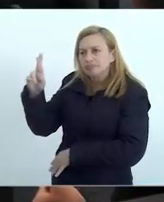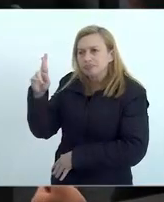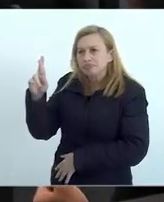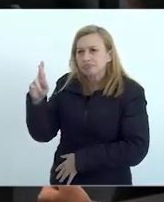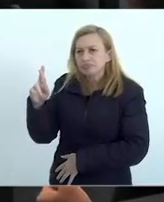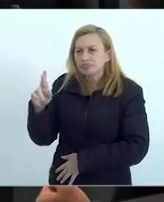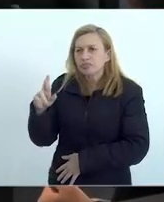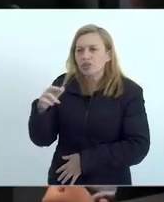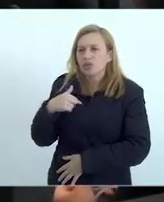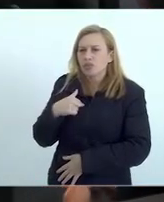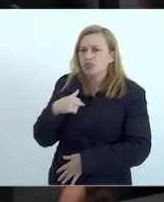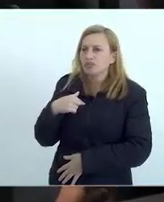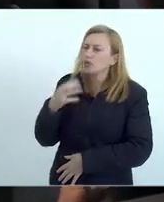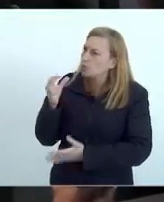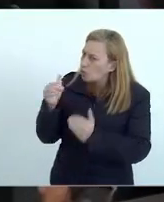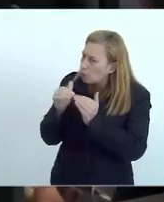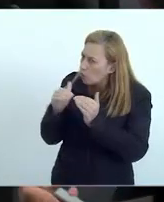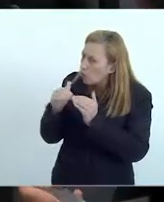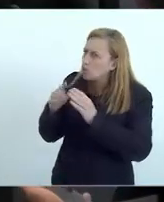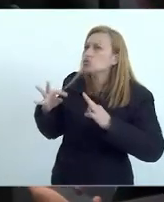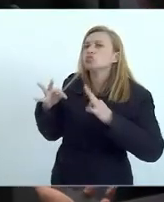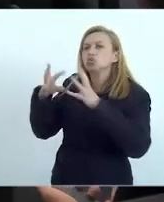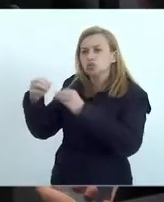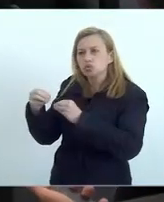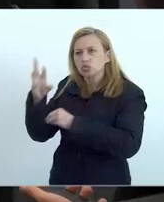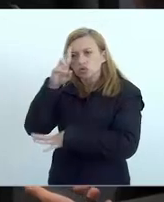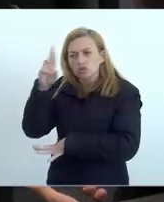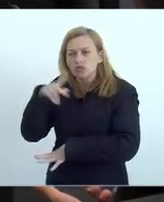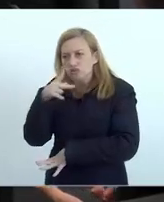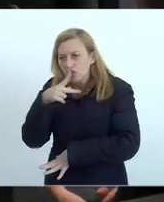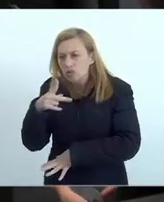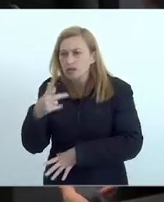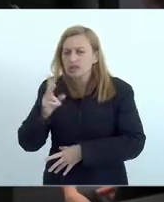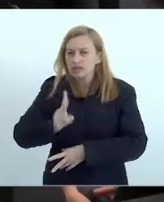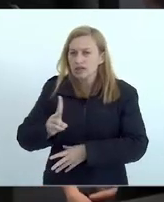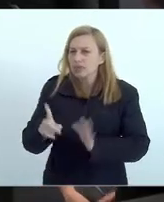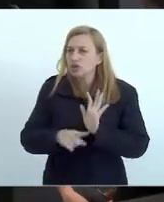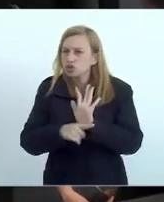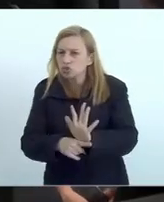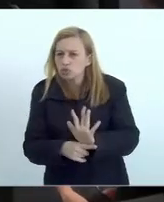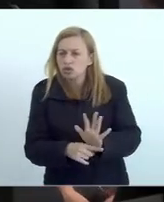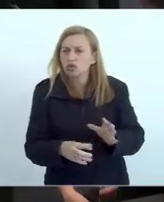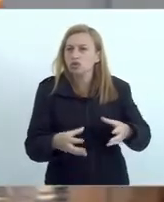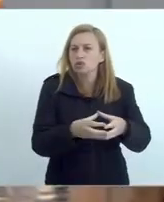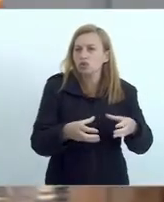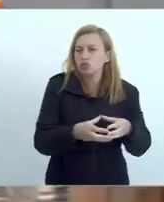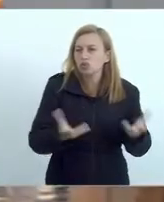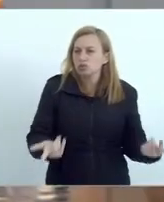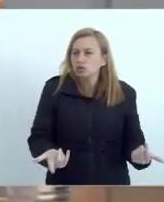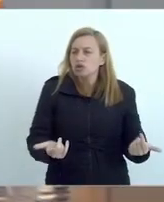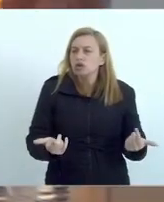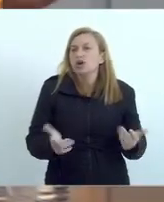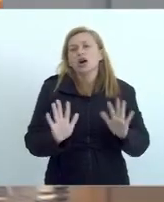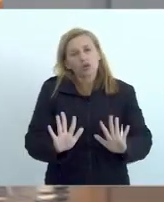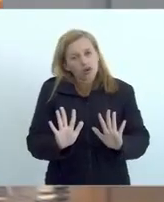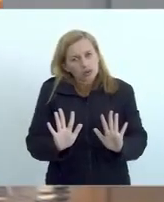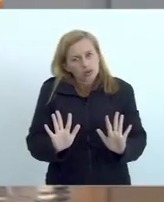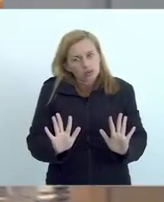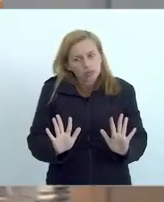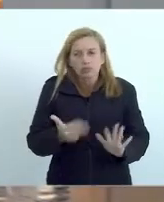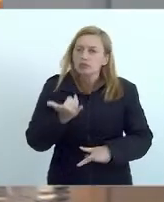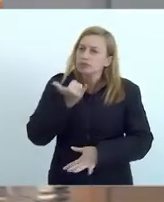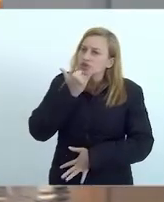por 99 cento das palavras de uma excelência sempre em defesa da Tropa agora estabelecida no foro adequado de fazer então